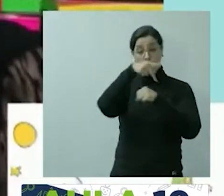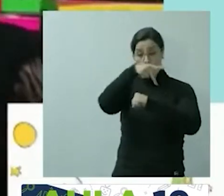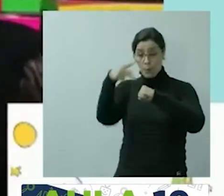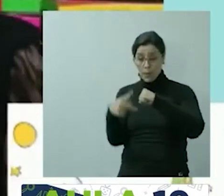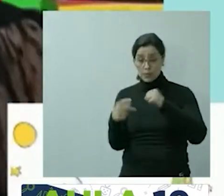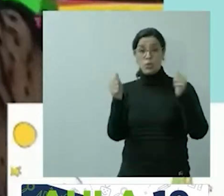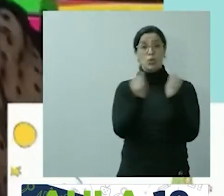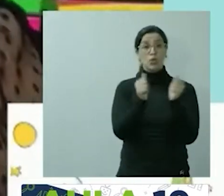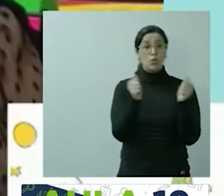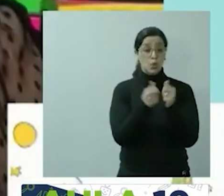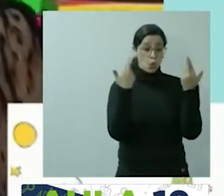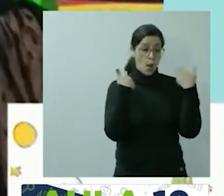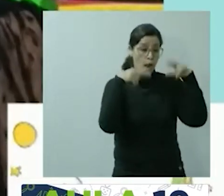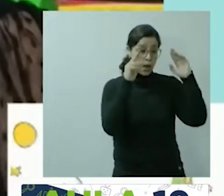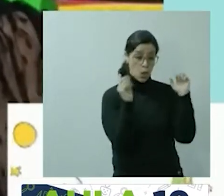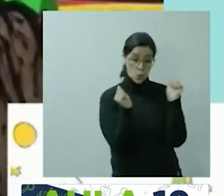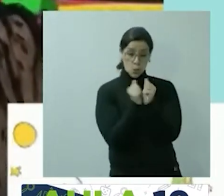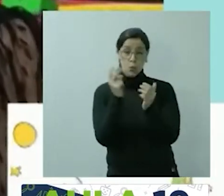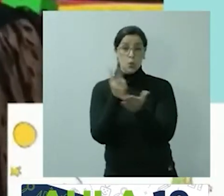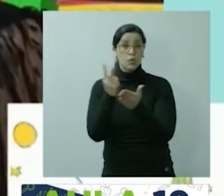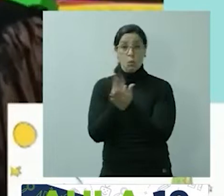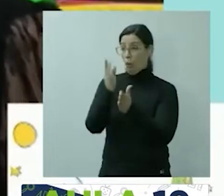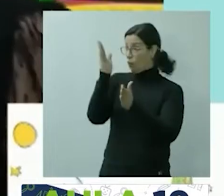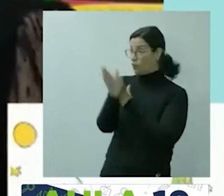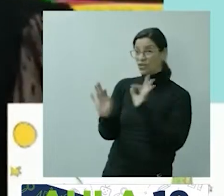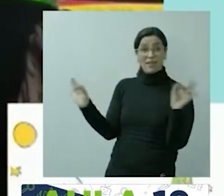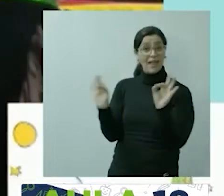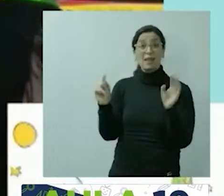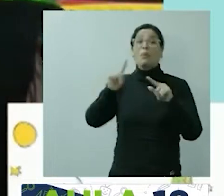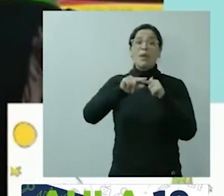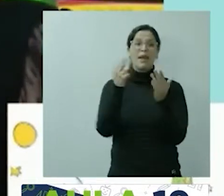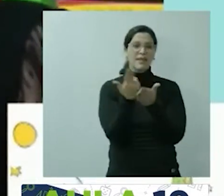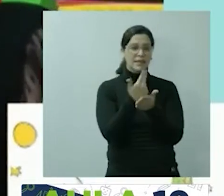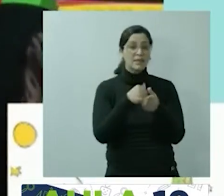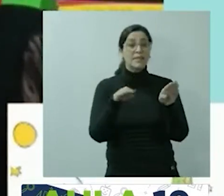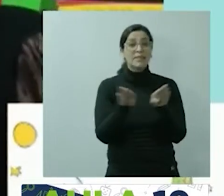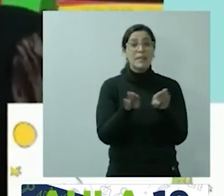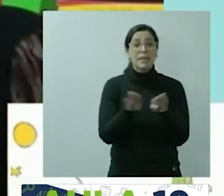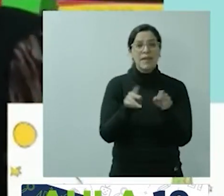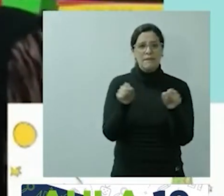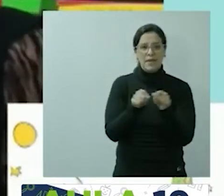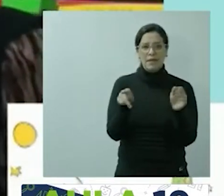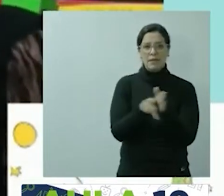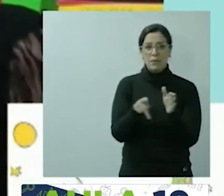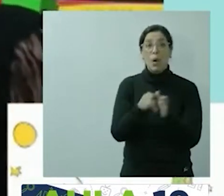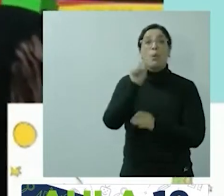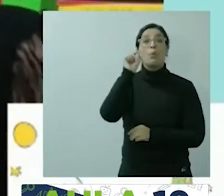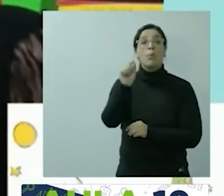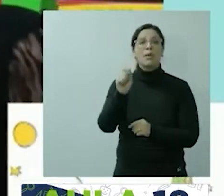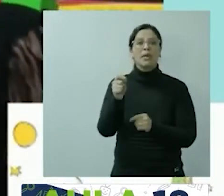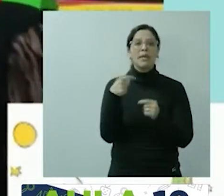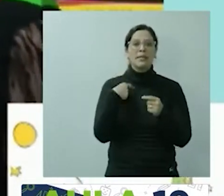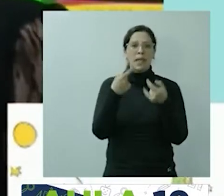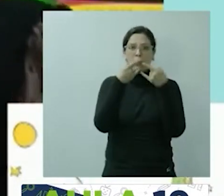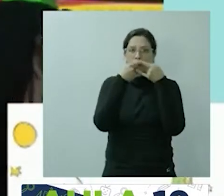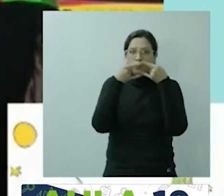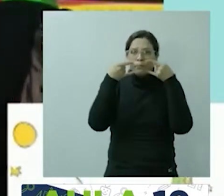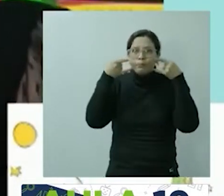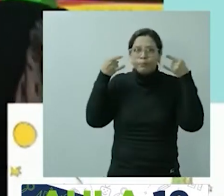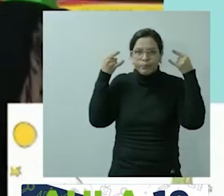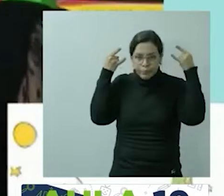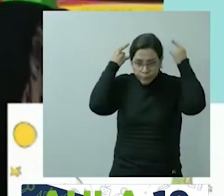planeta. E o carneiro não fugiria dele. E também desenhou uma mordaça, sabe? Quando ele chegasse no planeta